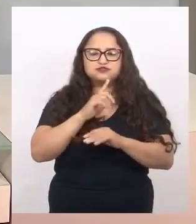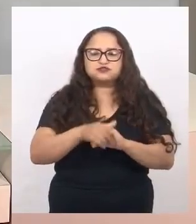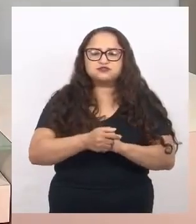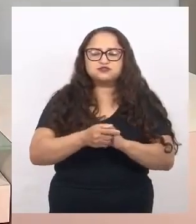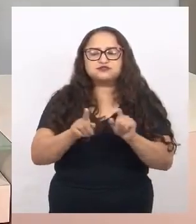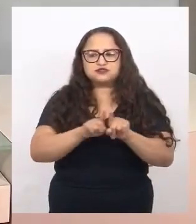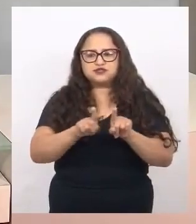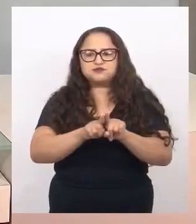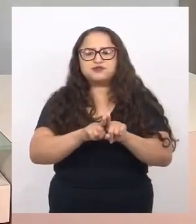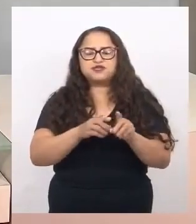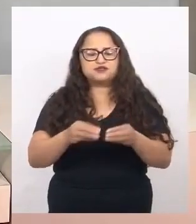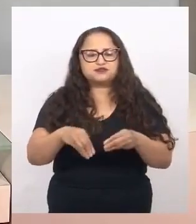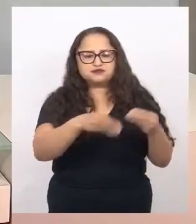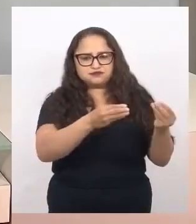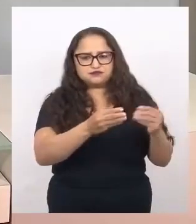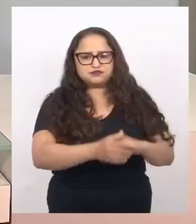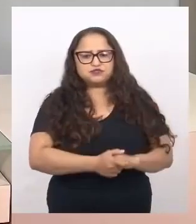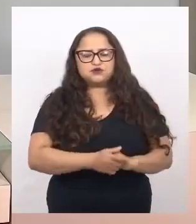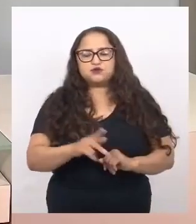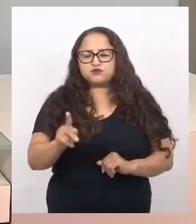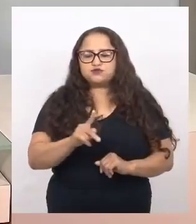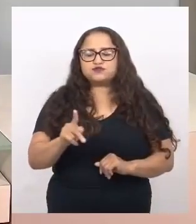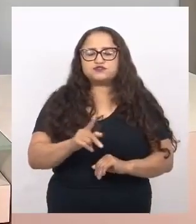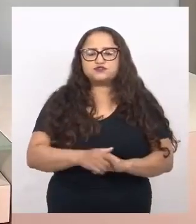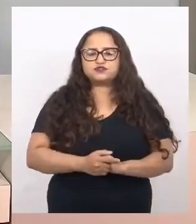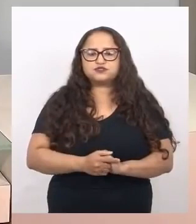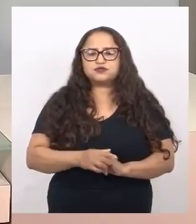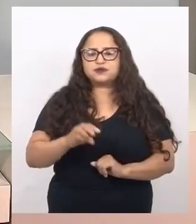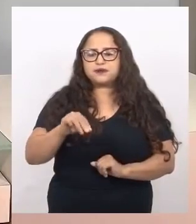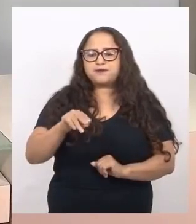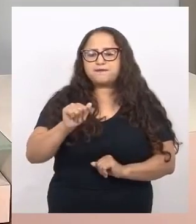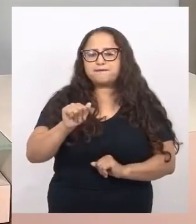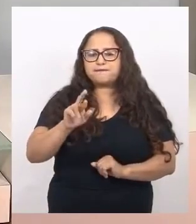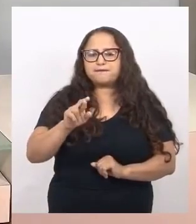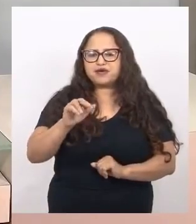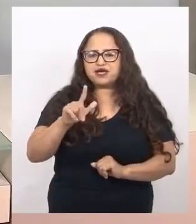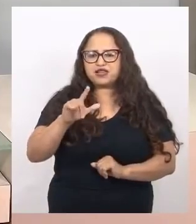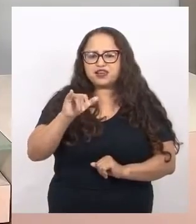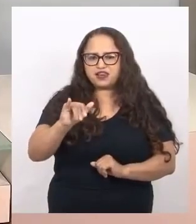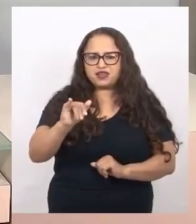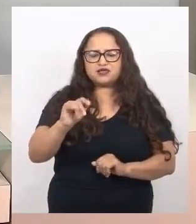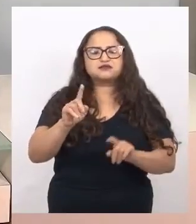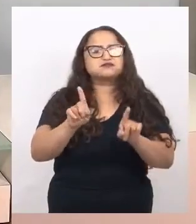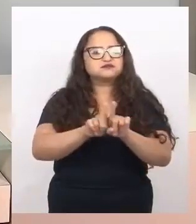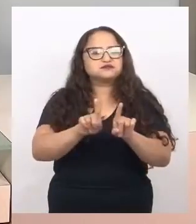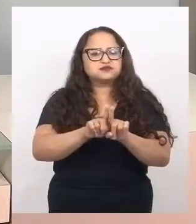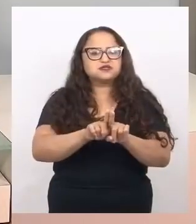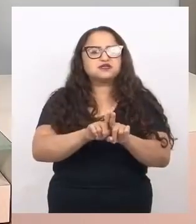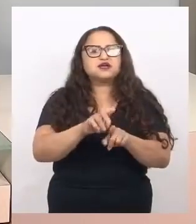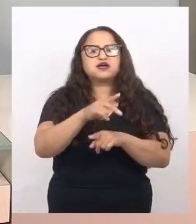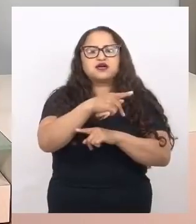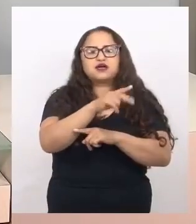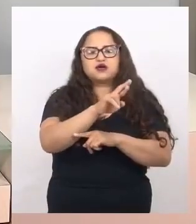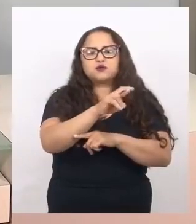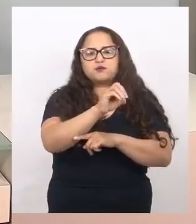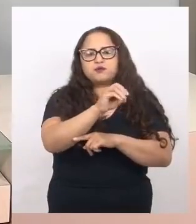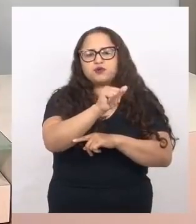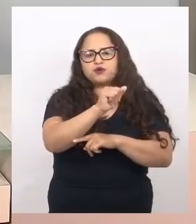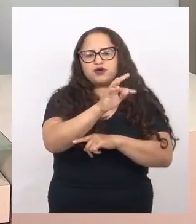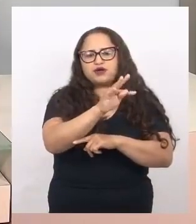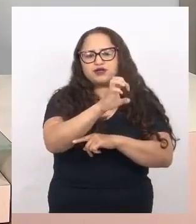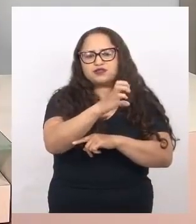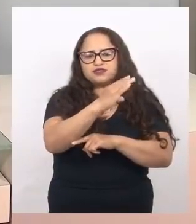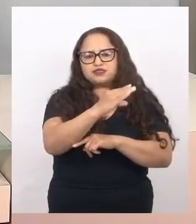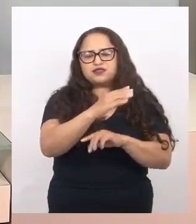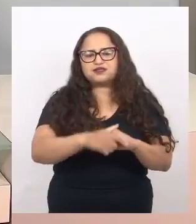atribuição. A professora Marli perguntou isso em relação ao Proatec, então se a atribuição acontecer no dia 29, isso já